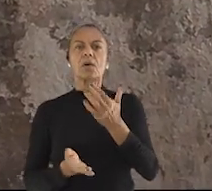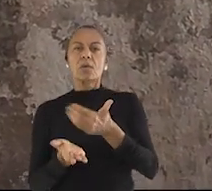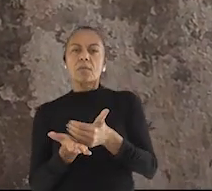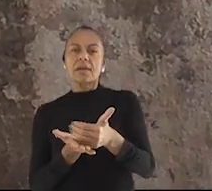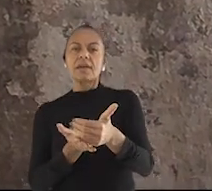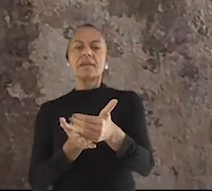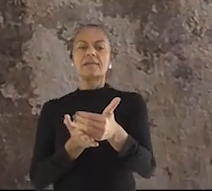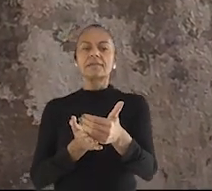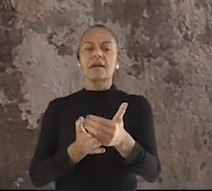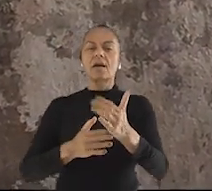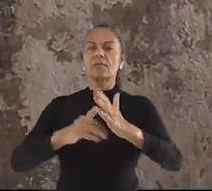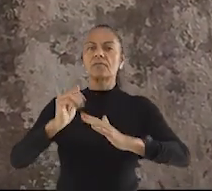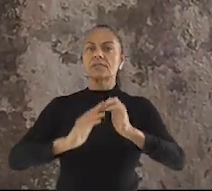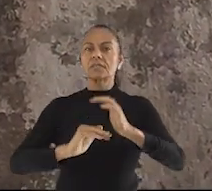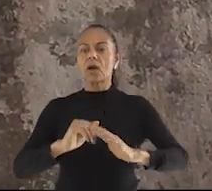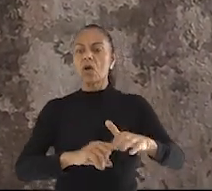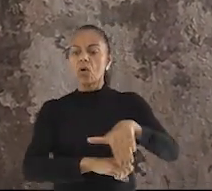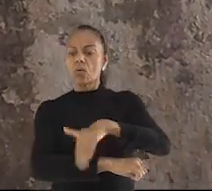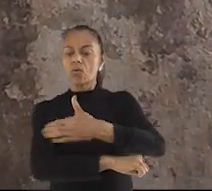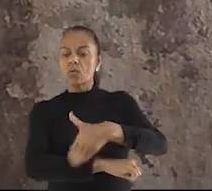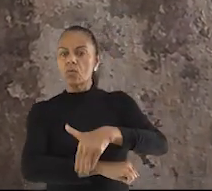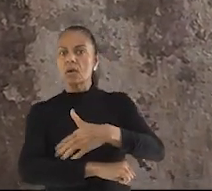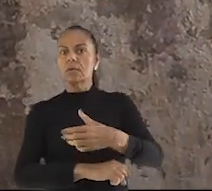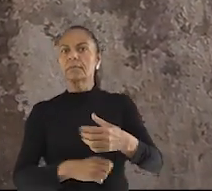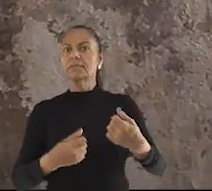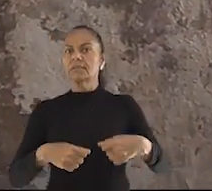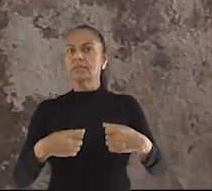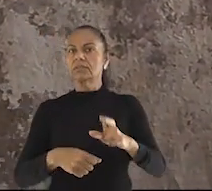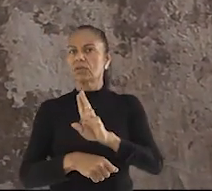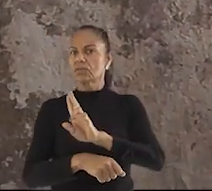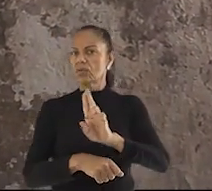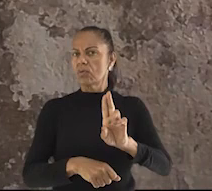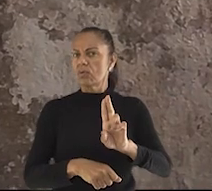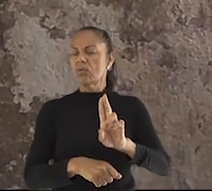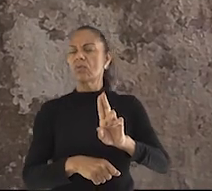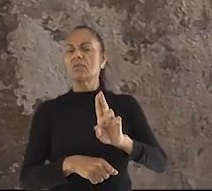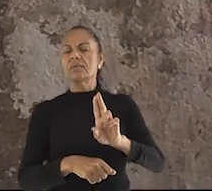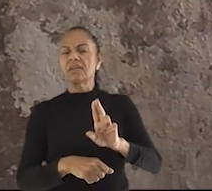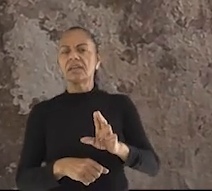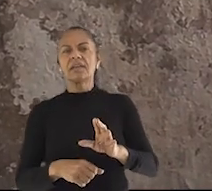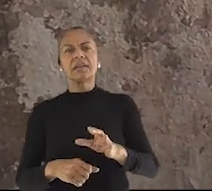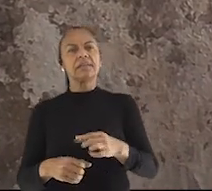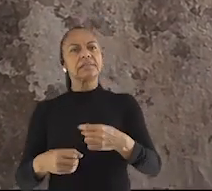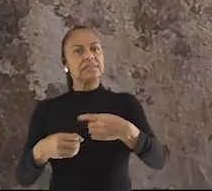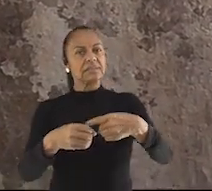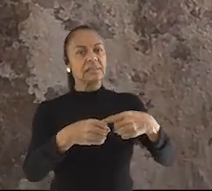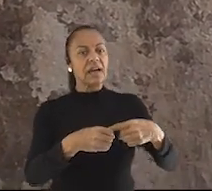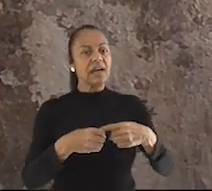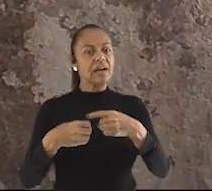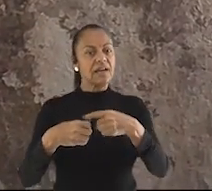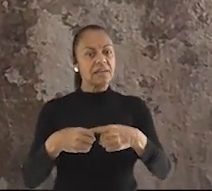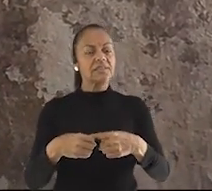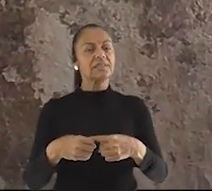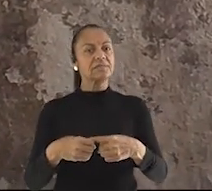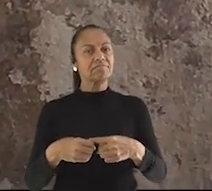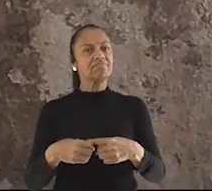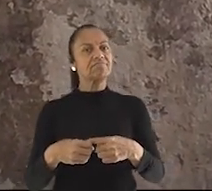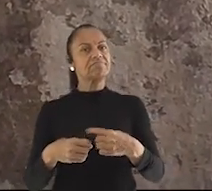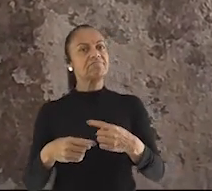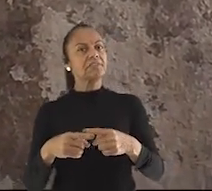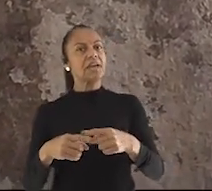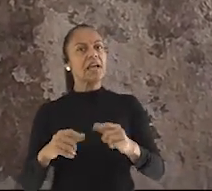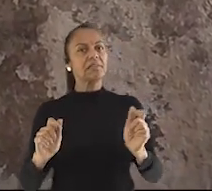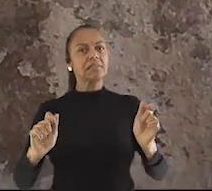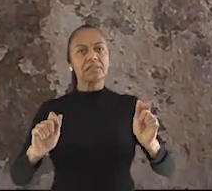gente roda as ruas, tem que saber nome, endereço, bairros, mudando cidade, às vezes estados,